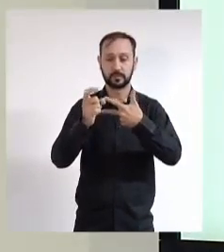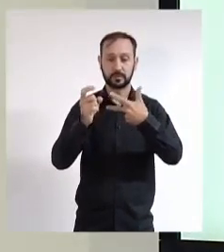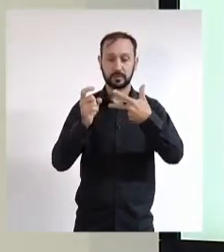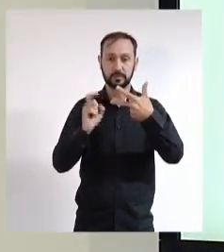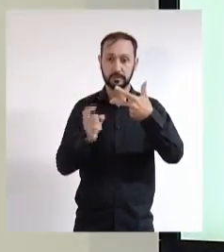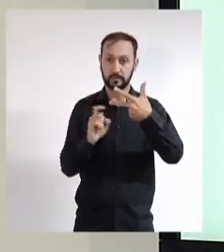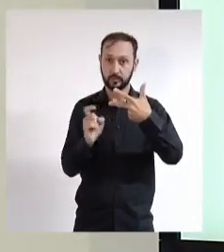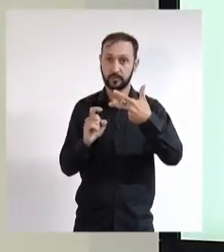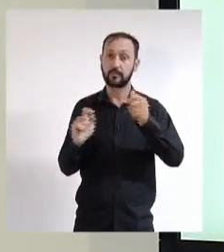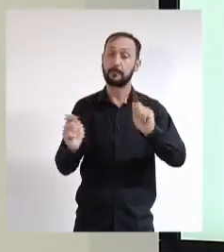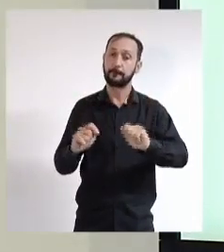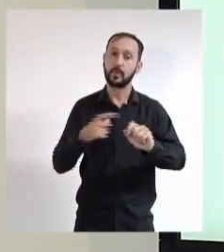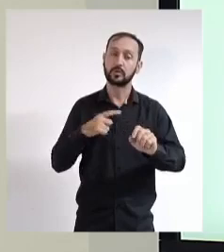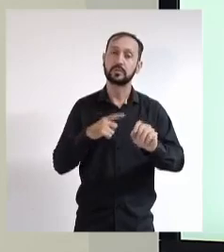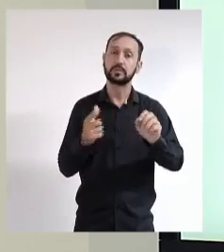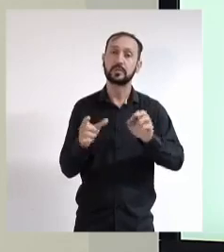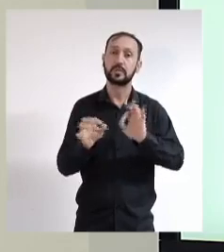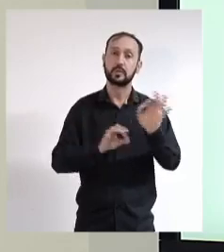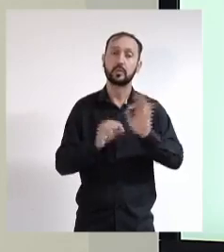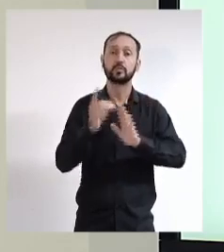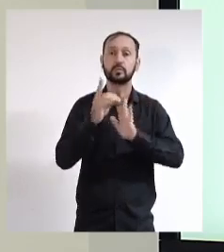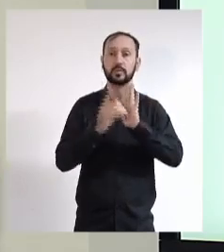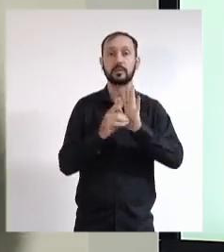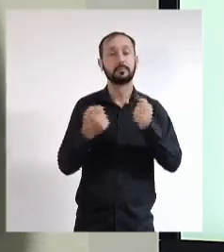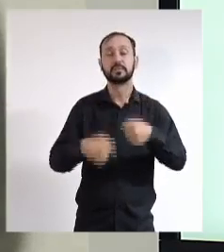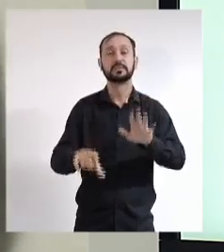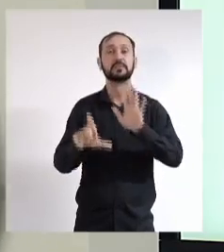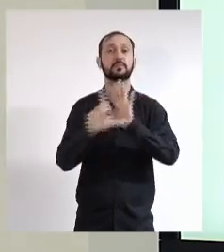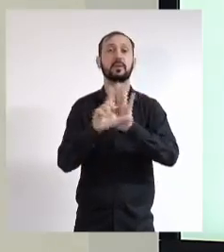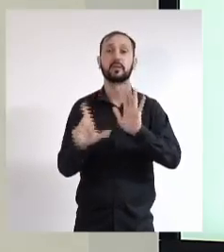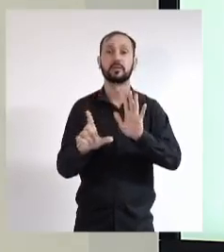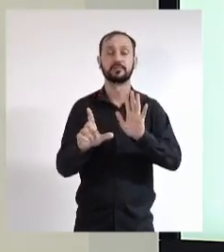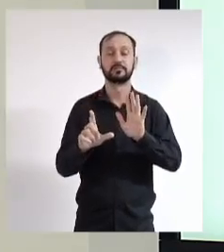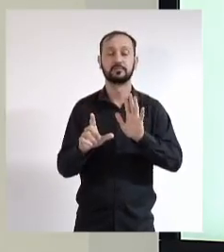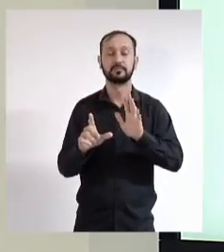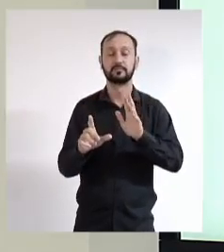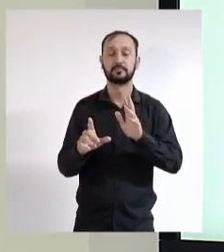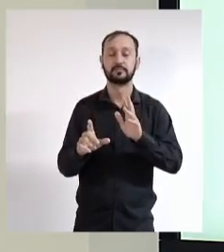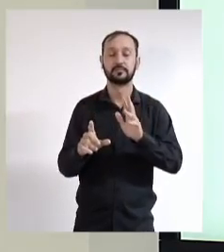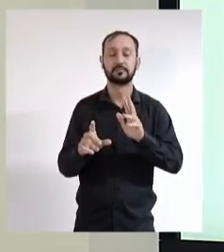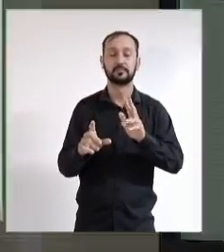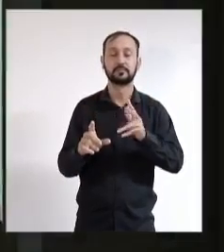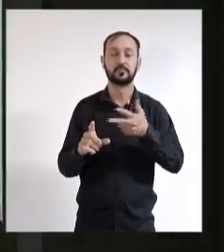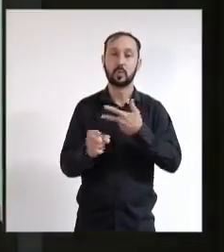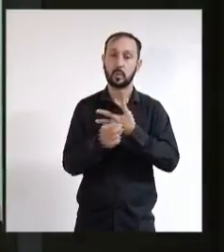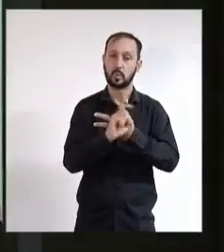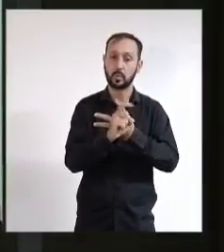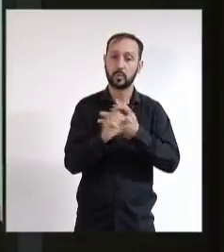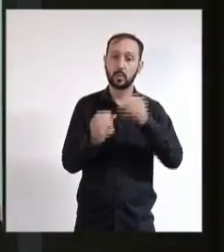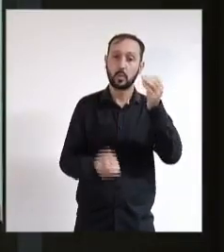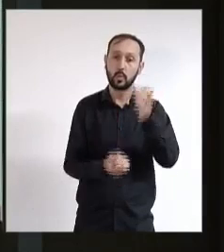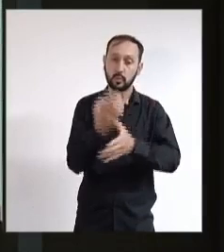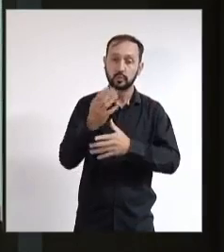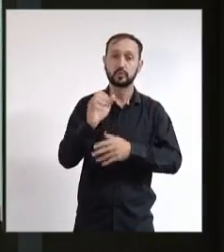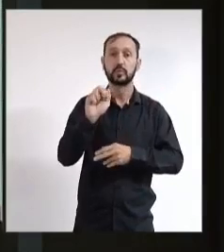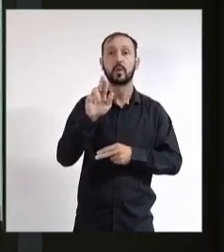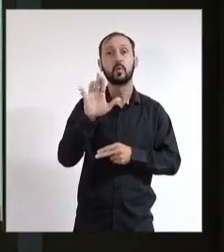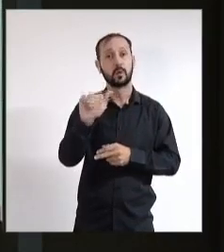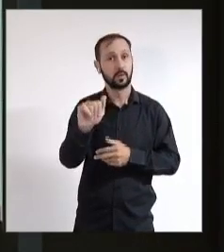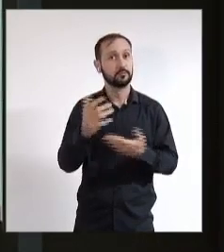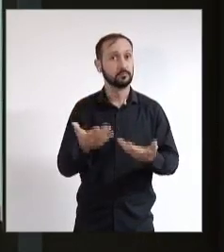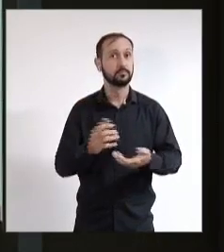por meio de decreto não é necessário uma lei um decreto é possível fazer com que é estabelecer a unidade de conservação